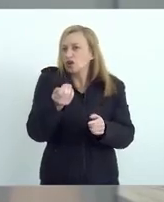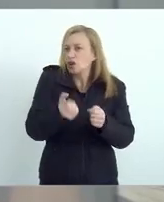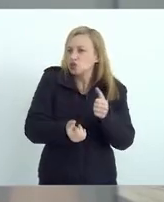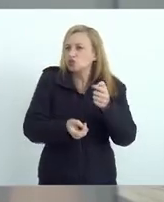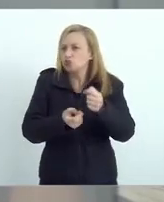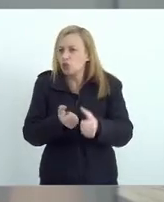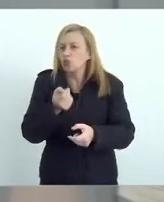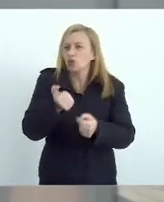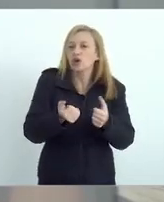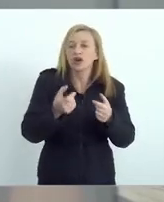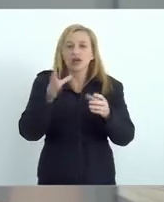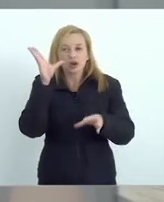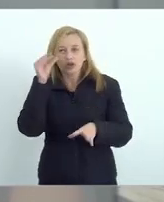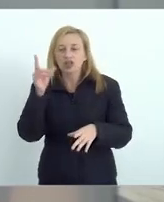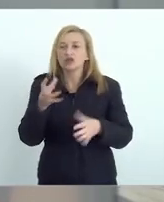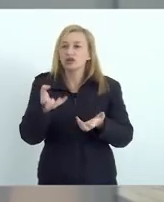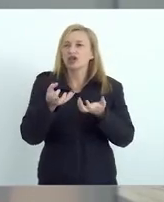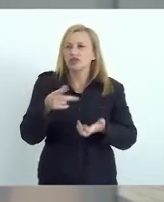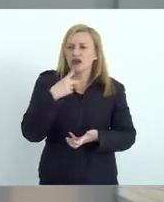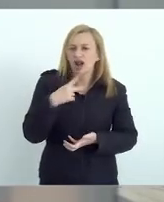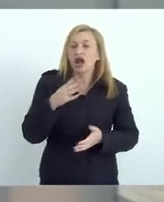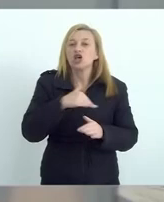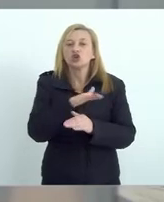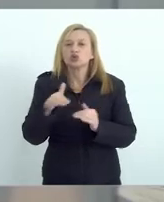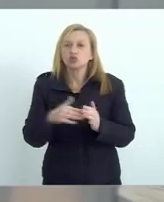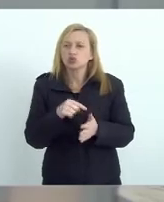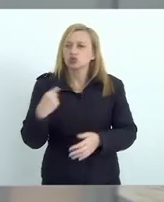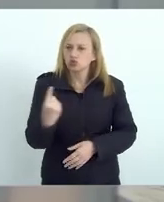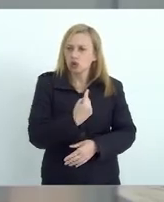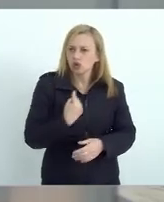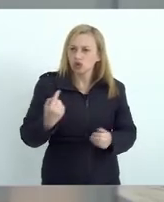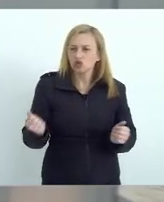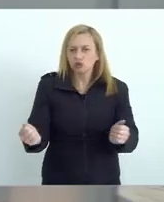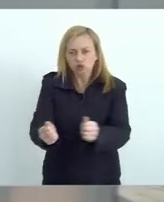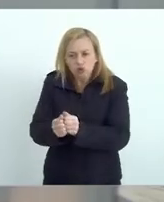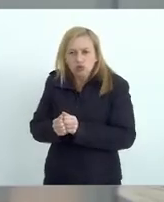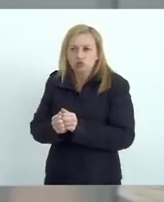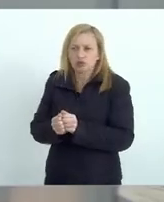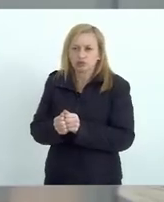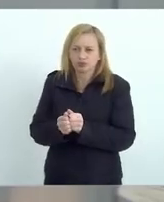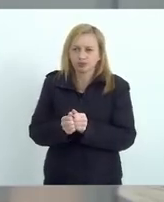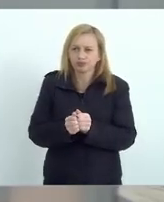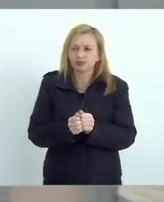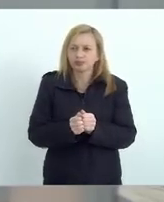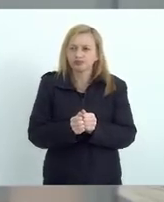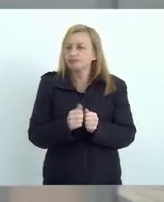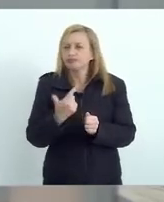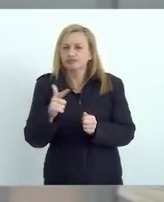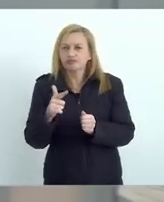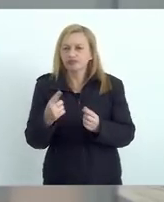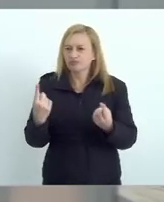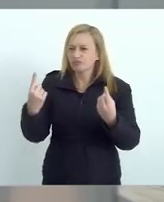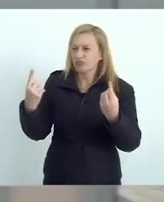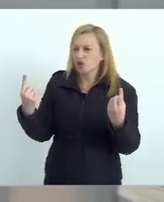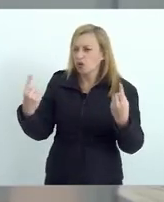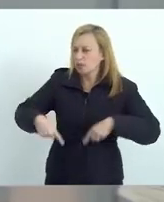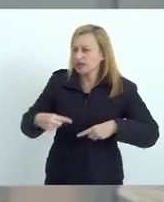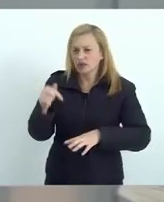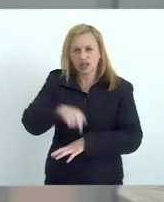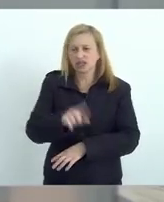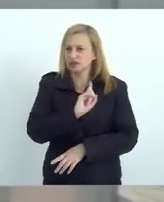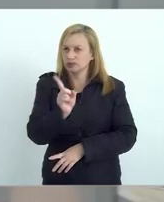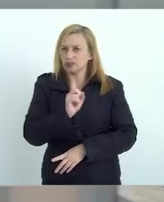pressuposto que a interesse quero dia seguinte todos nós estamos do mesmo lado do balcão não tem um contra o outro aqui nesse momento